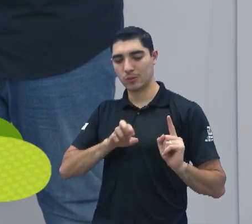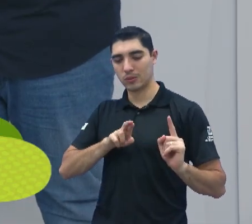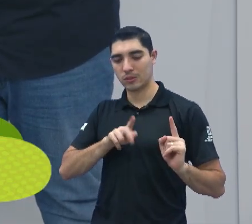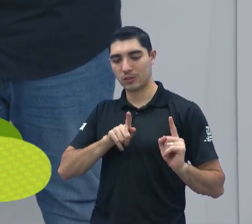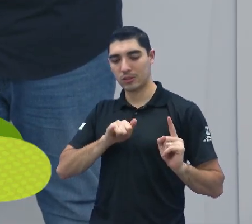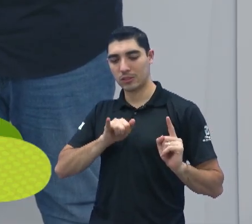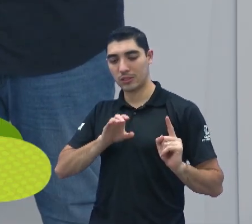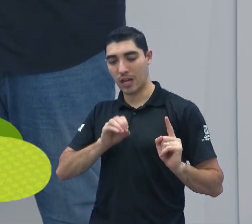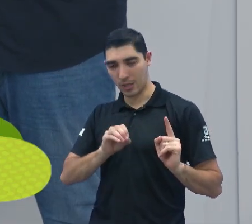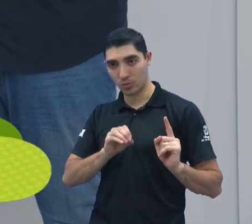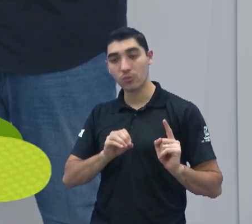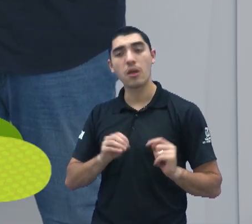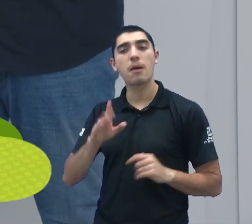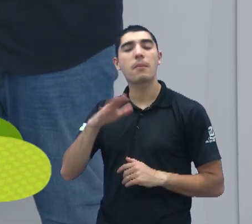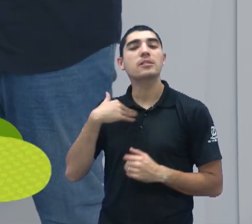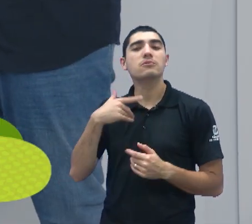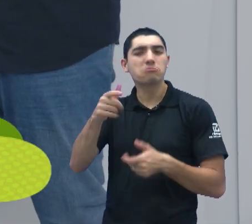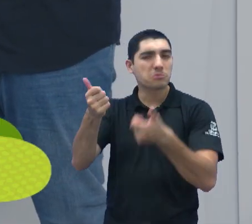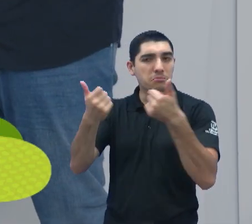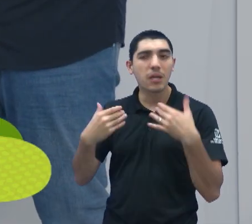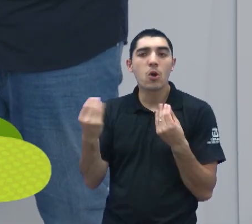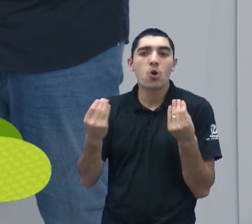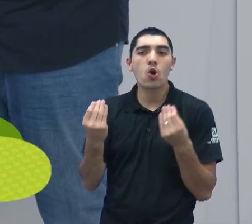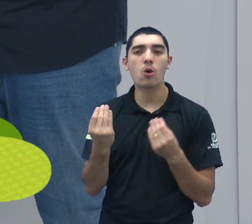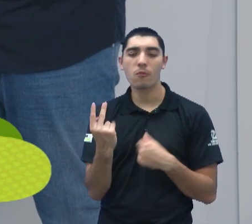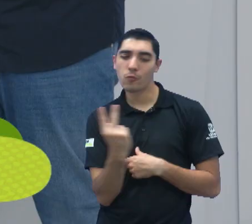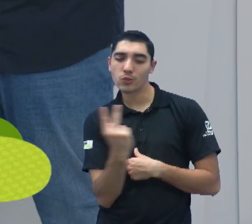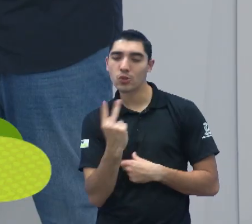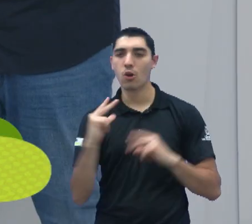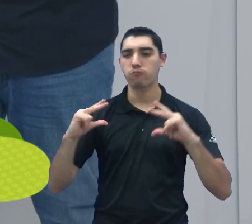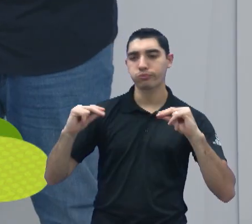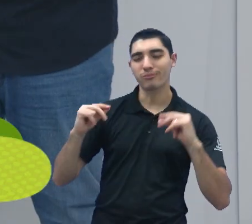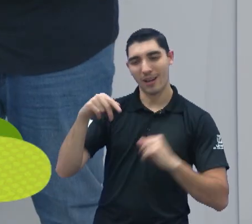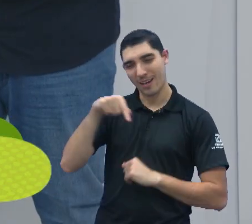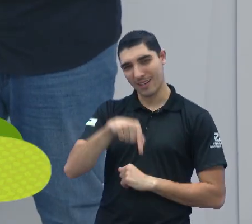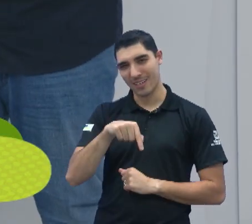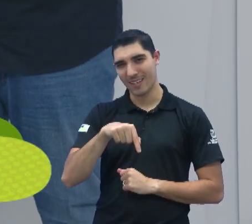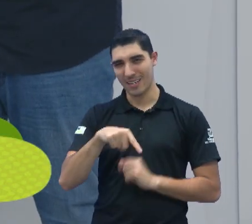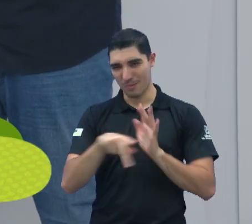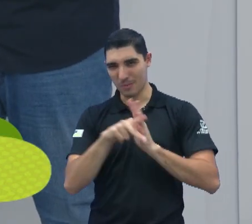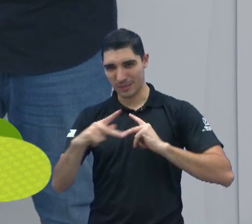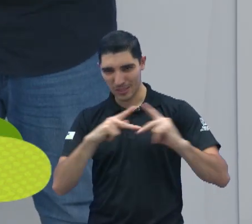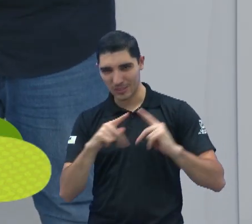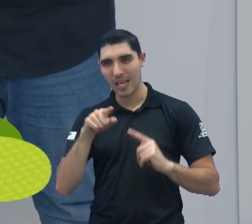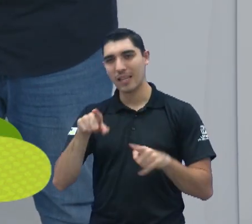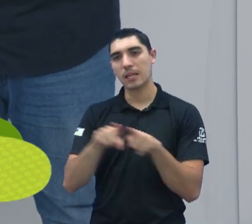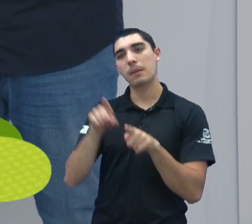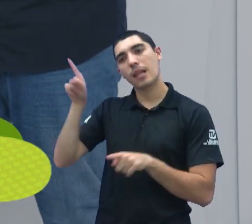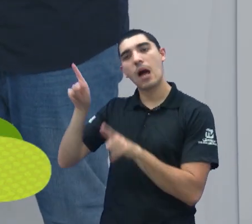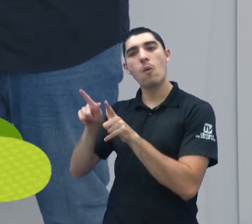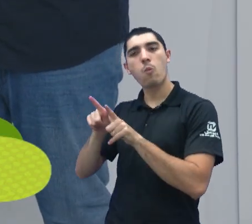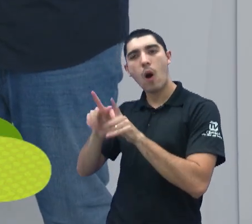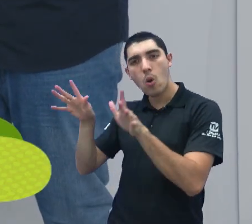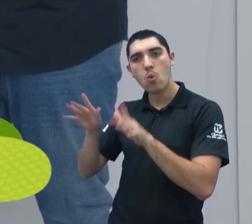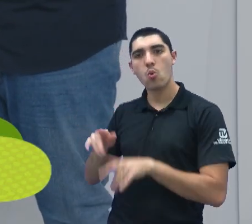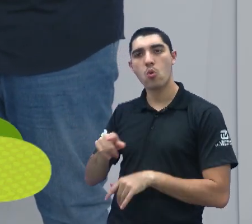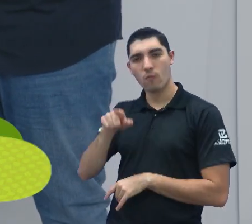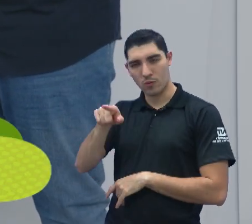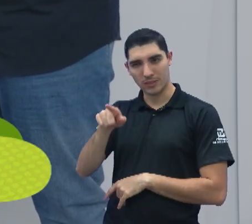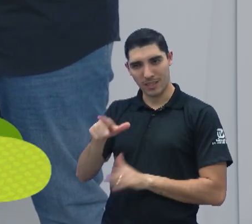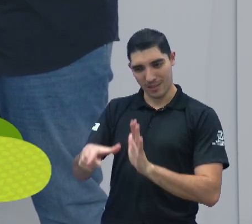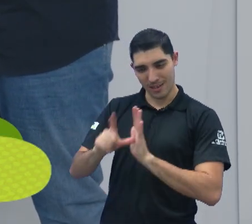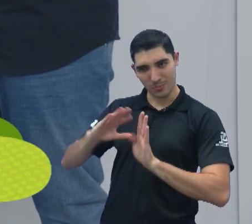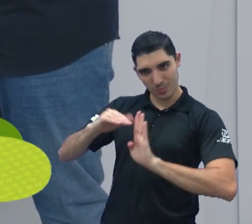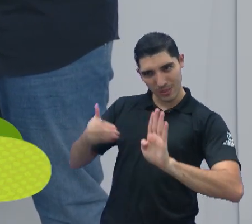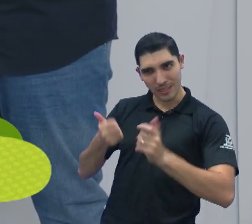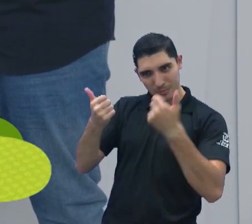essa conversa, tanto com o São José, no caso o Sérgio Negrão, e a sua conversa lá com o Guarulhos, que você falava em off aqui, eu gosto de cumprir